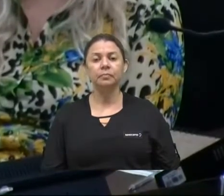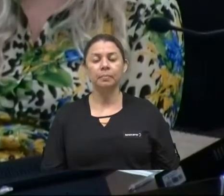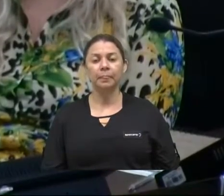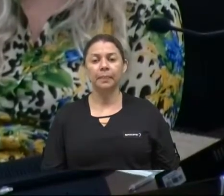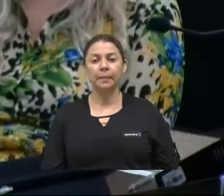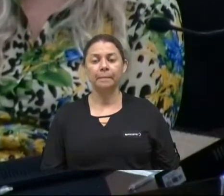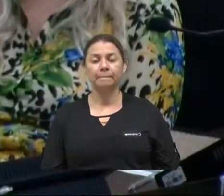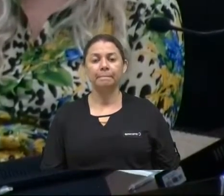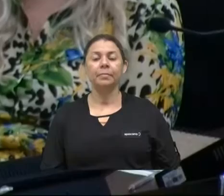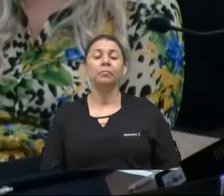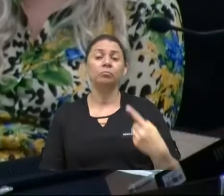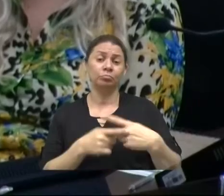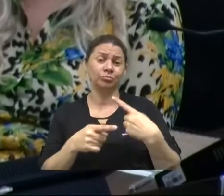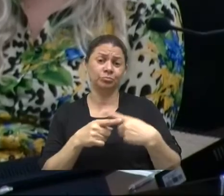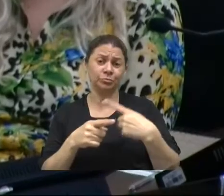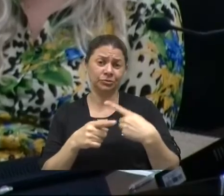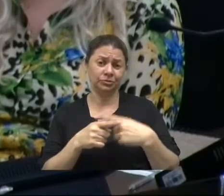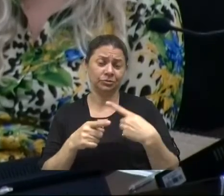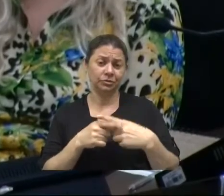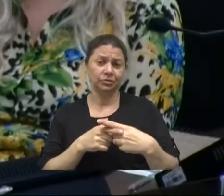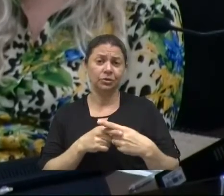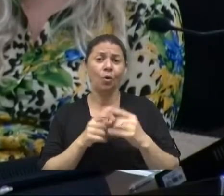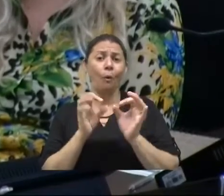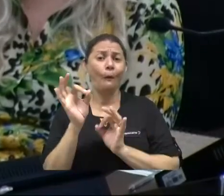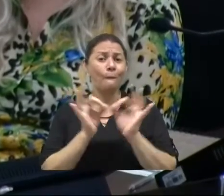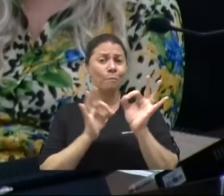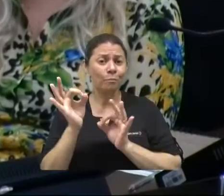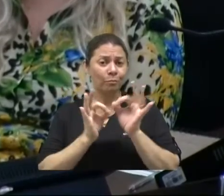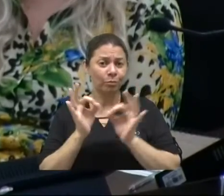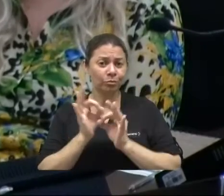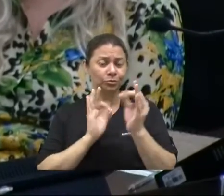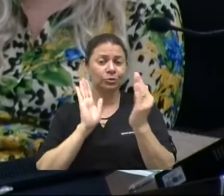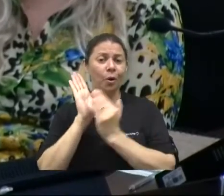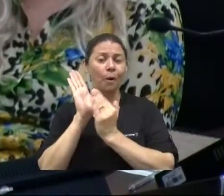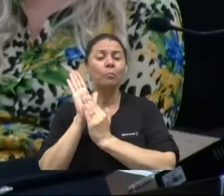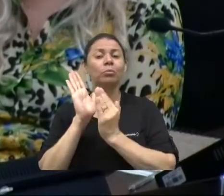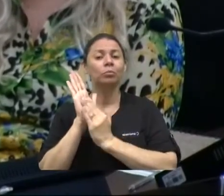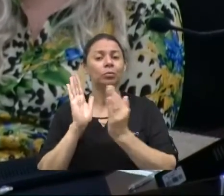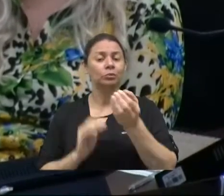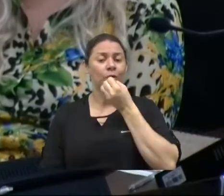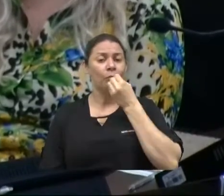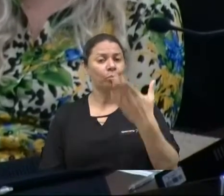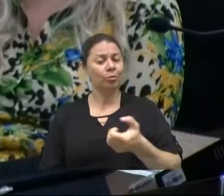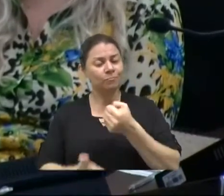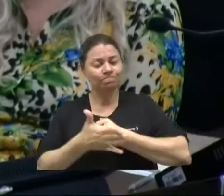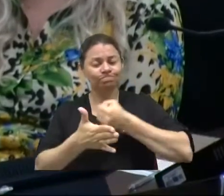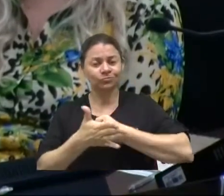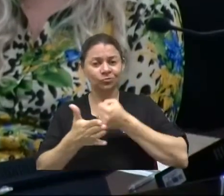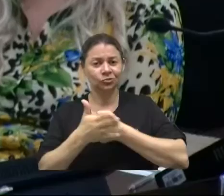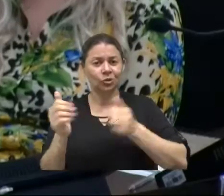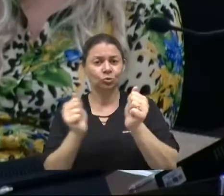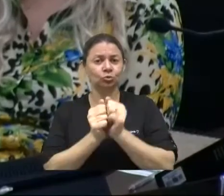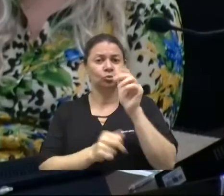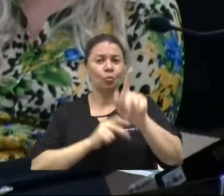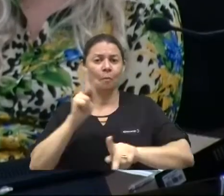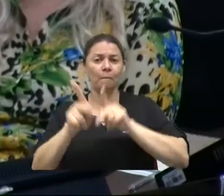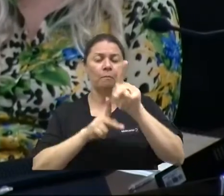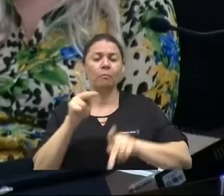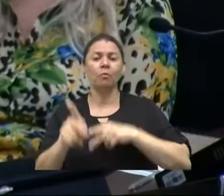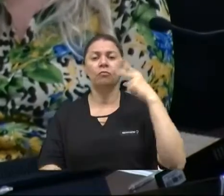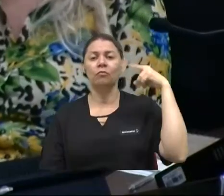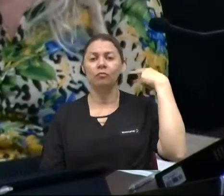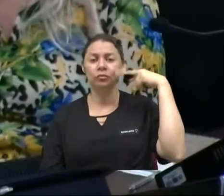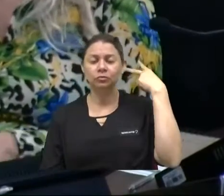levar esse processo adiante e tentarmos, sim, trazer, né, nessa luta, junto com o povo, junto com todos os colegas